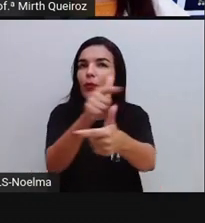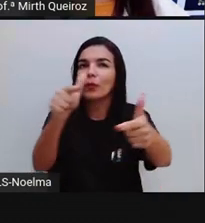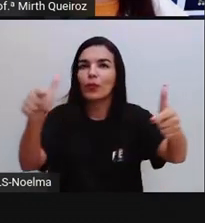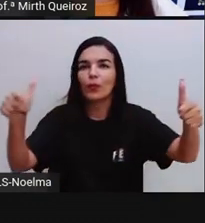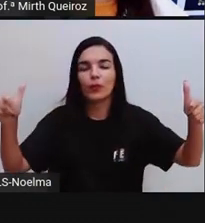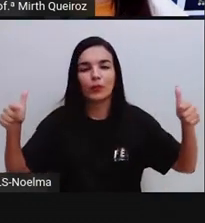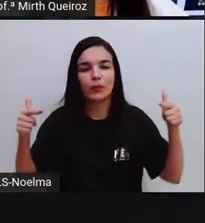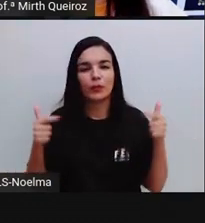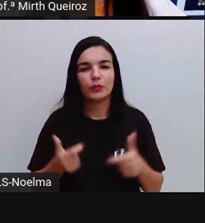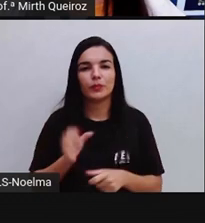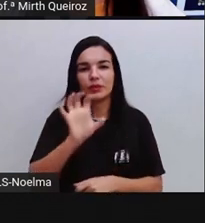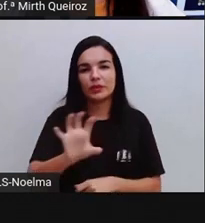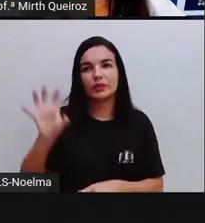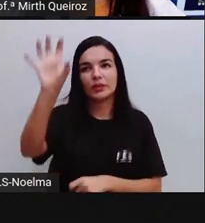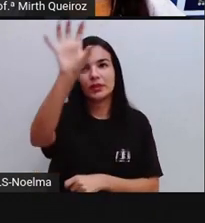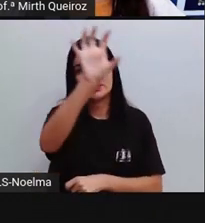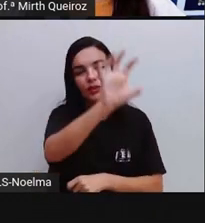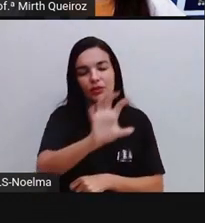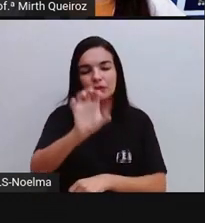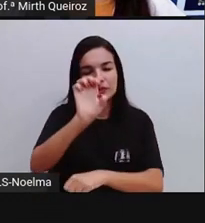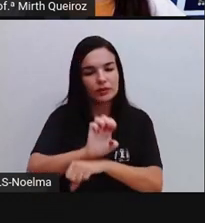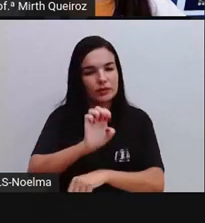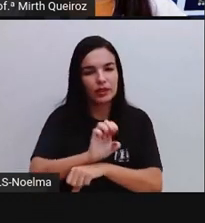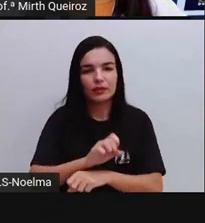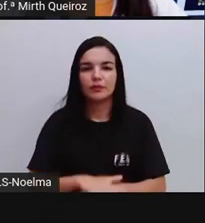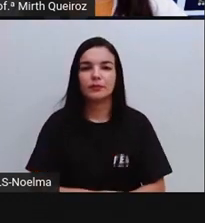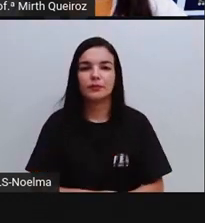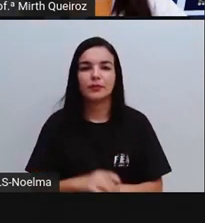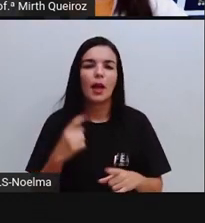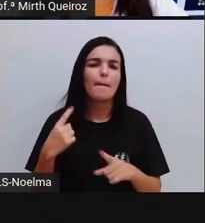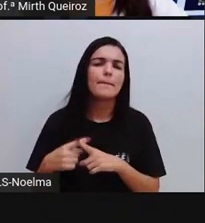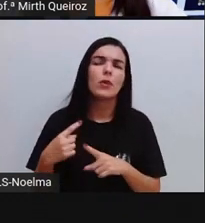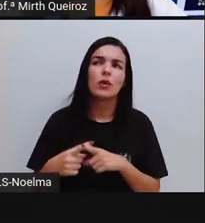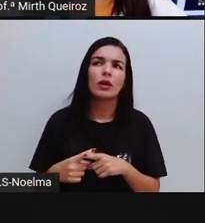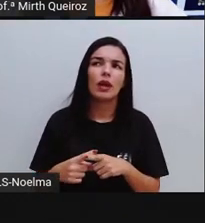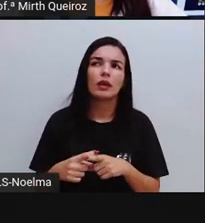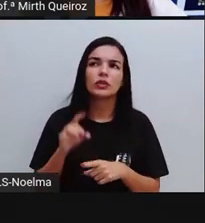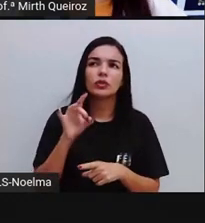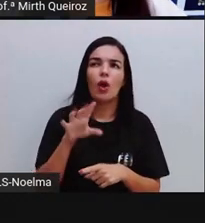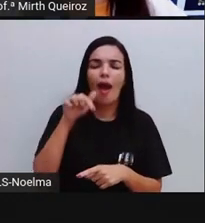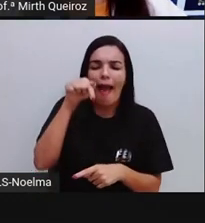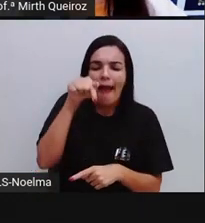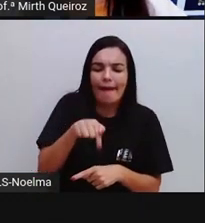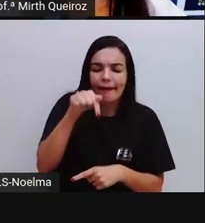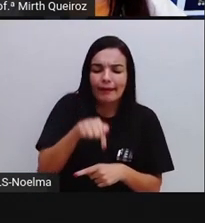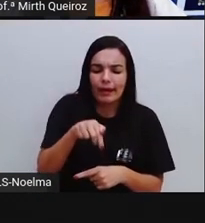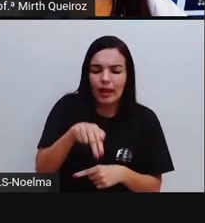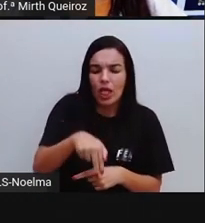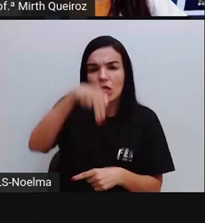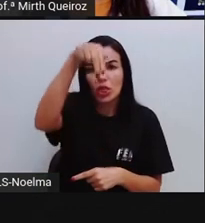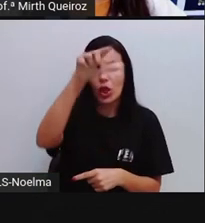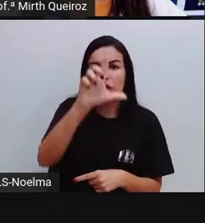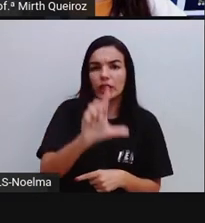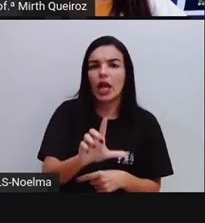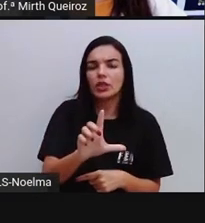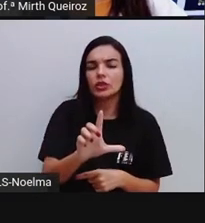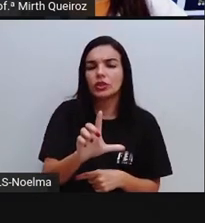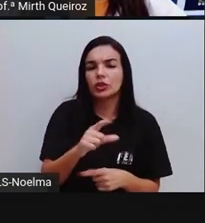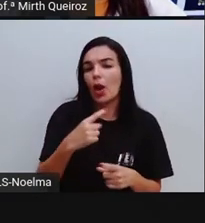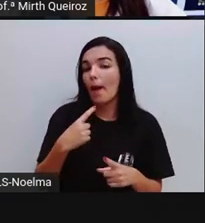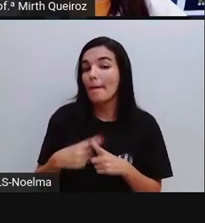várias outras regiões, né, estados aí de outras regiões. Mas por que exatamente aconteceu isso no Nordeste? Isso